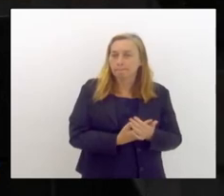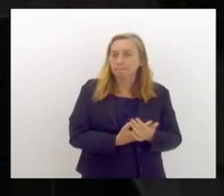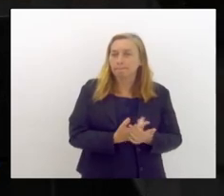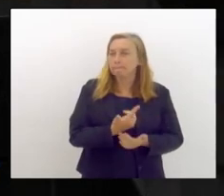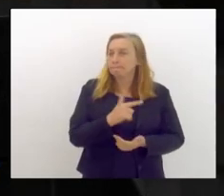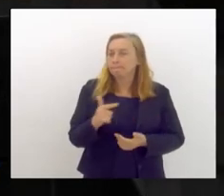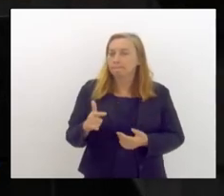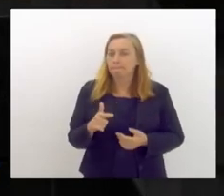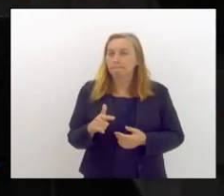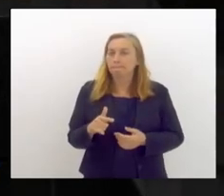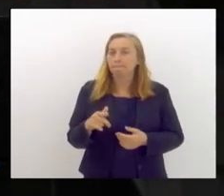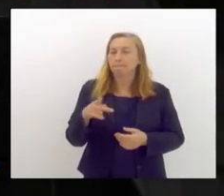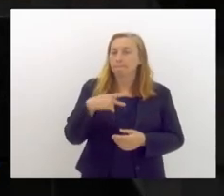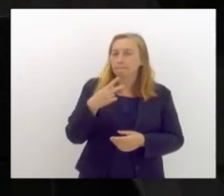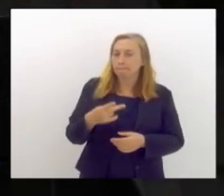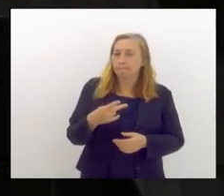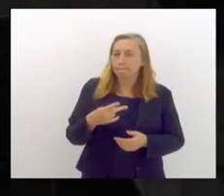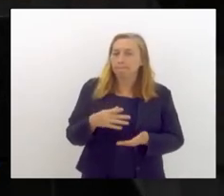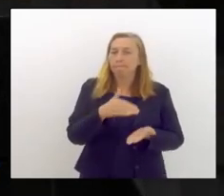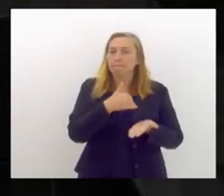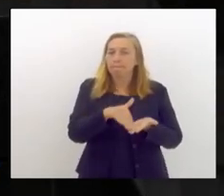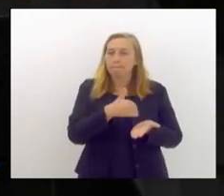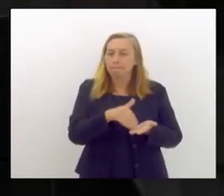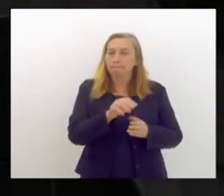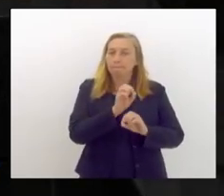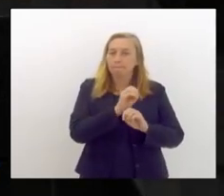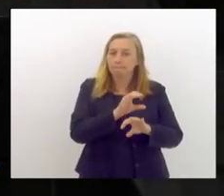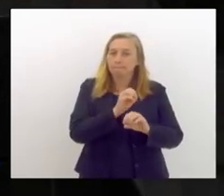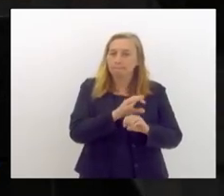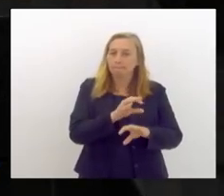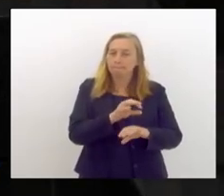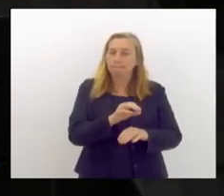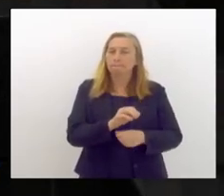da Secretaria de Estado de Educação, o